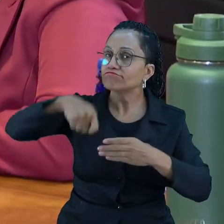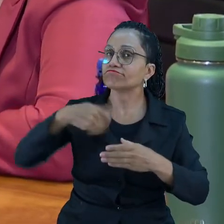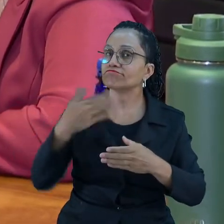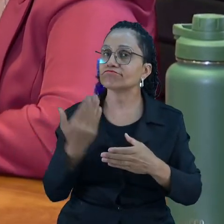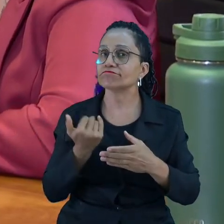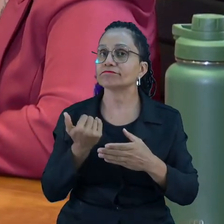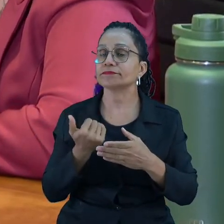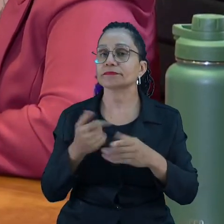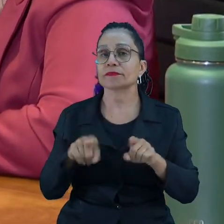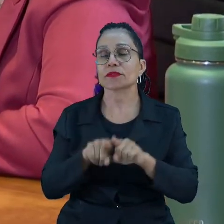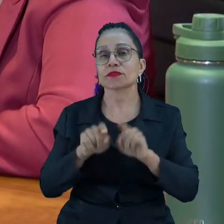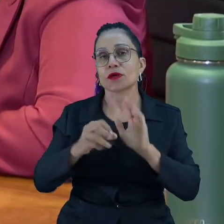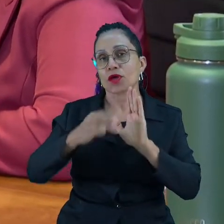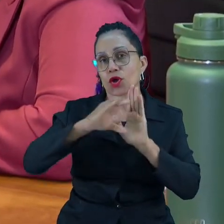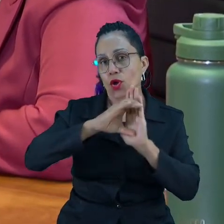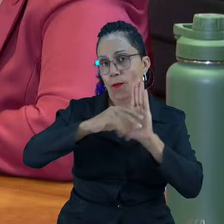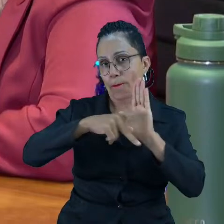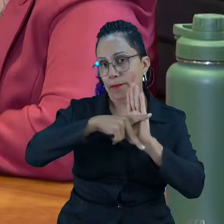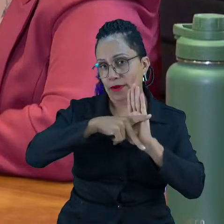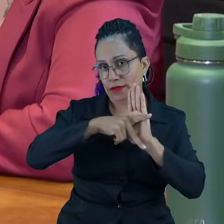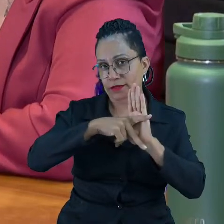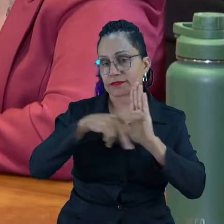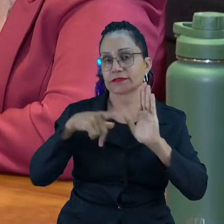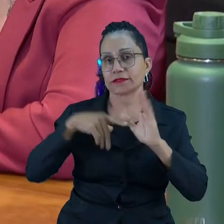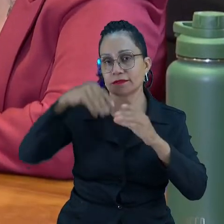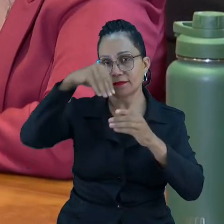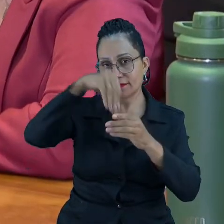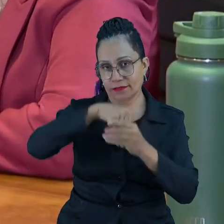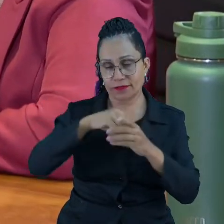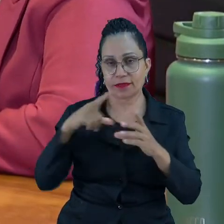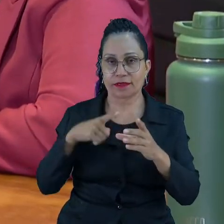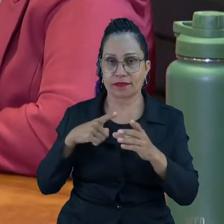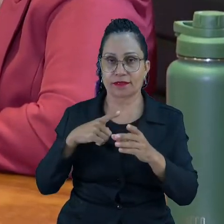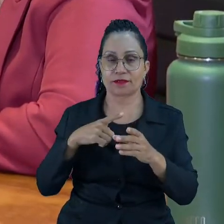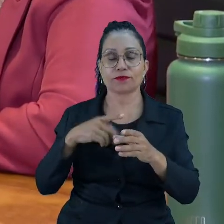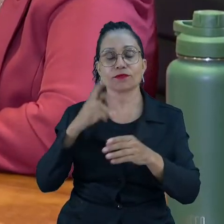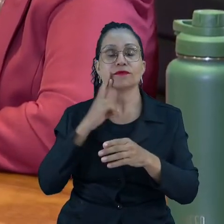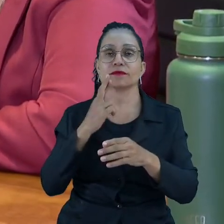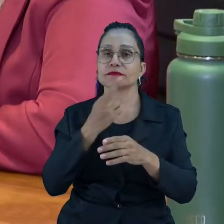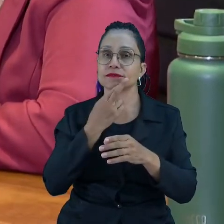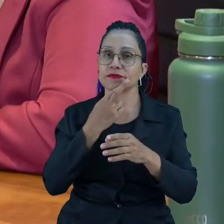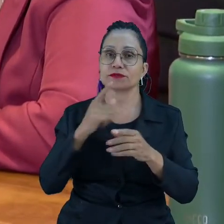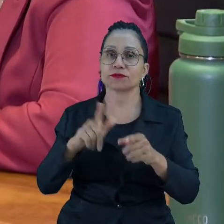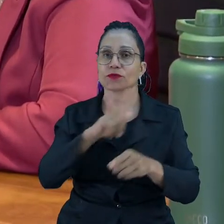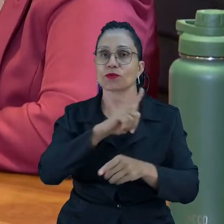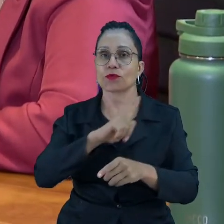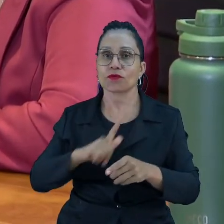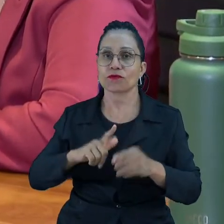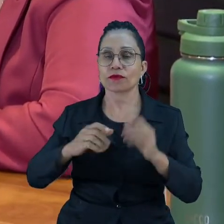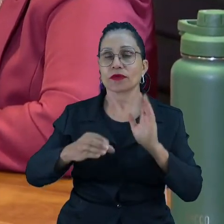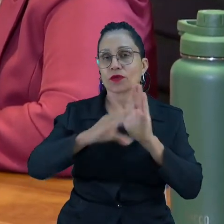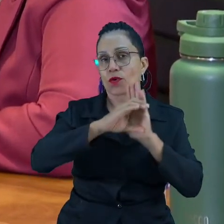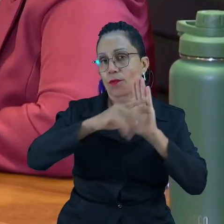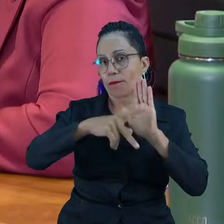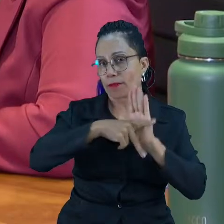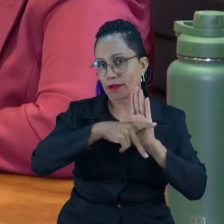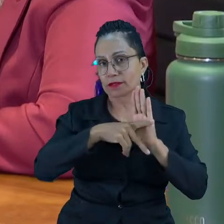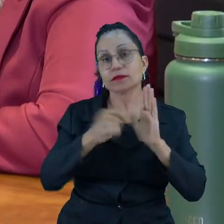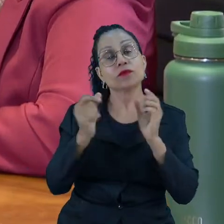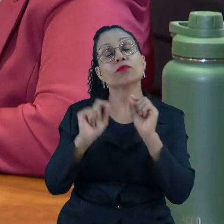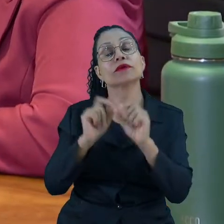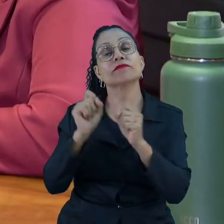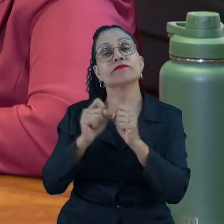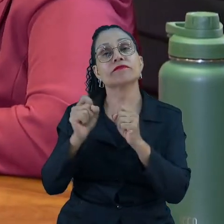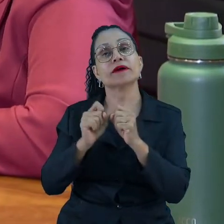de compliance, né? Então, dentro do Brasil, eu sou encarregada hoje dessa parte de governança e compliance. E o que a gente faz? A gente capacita,